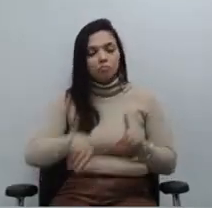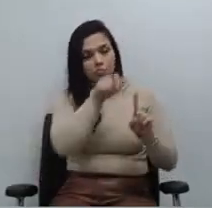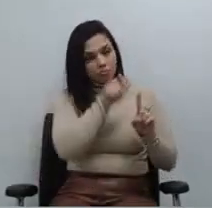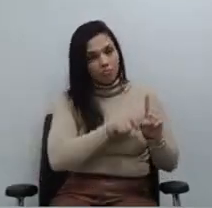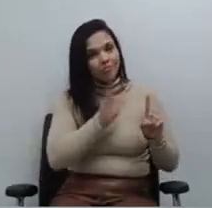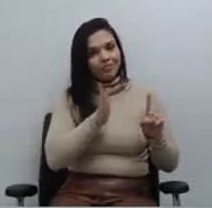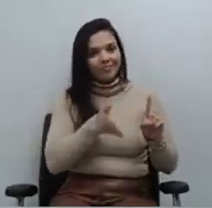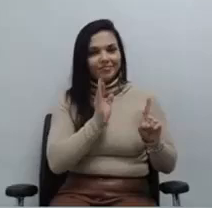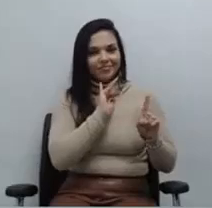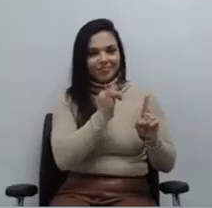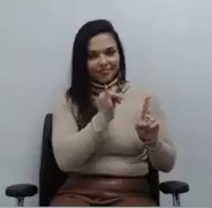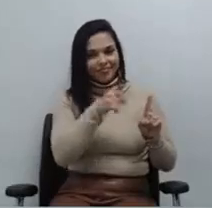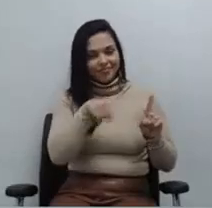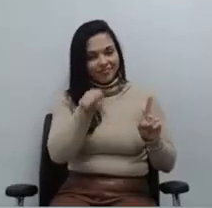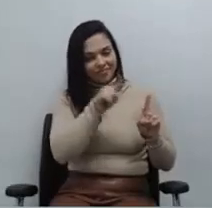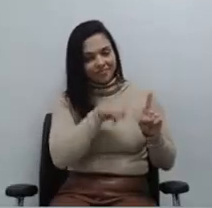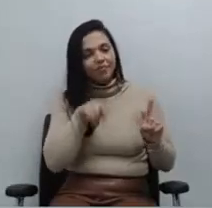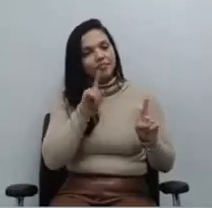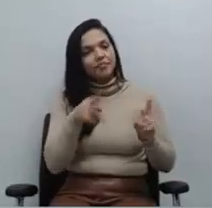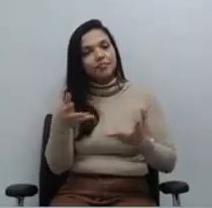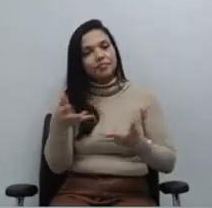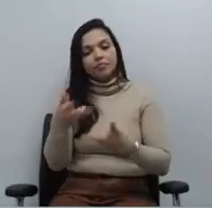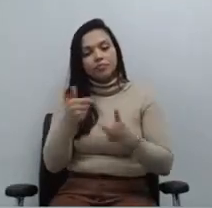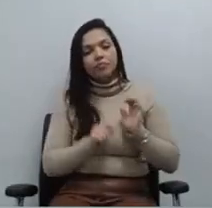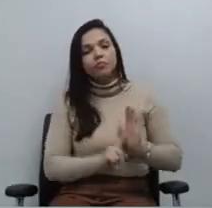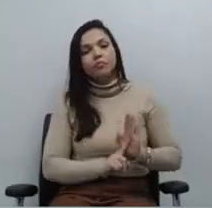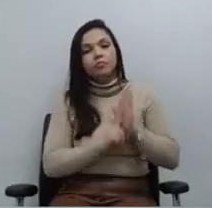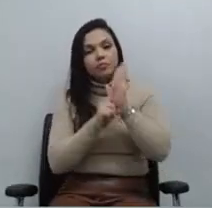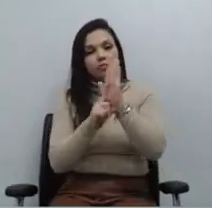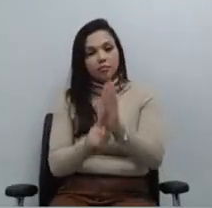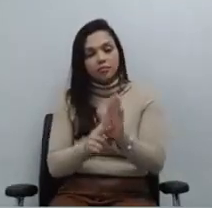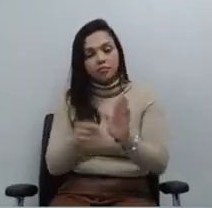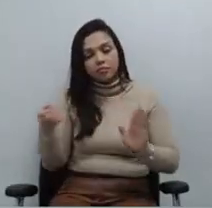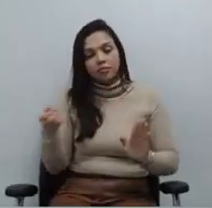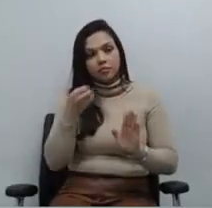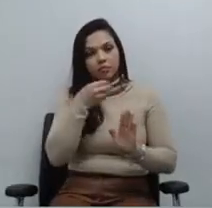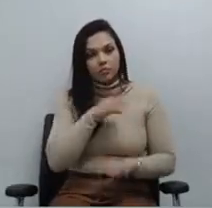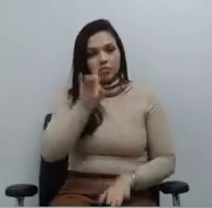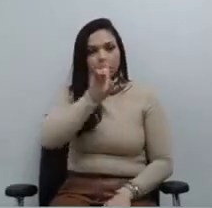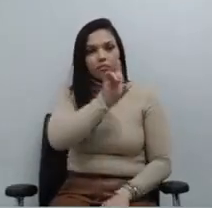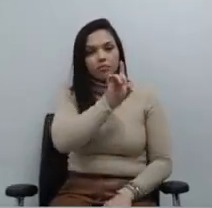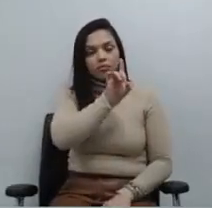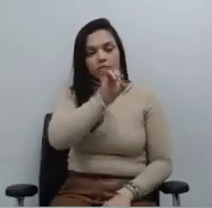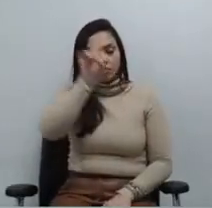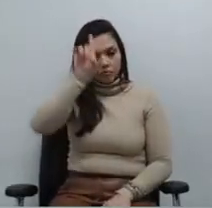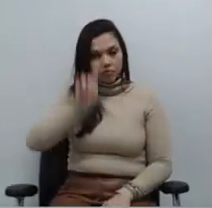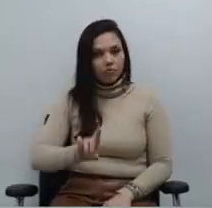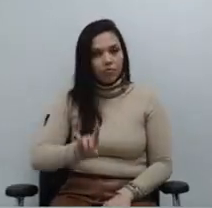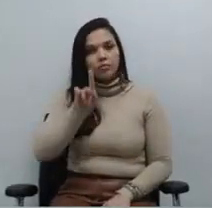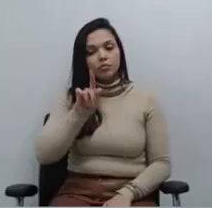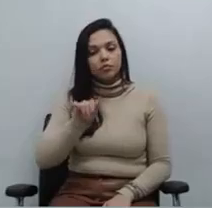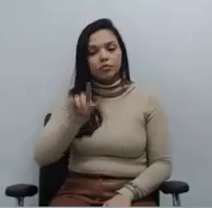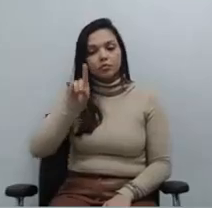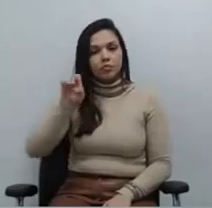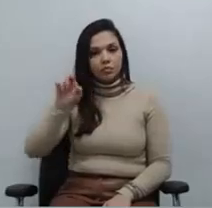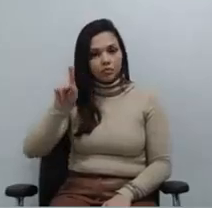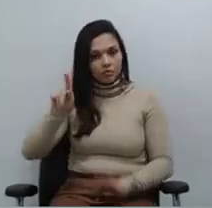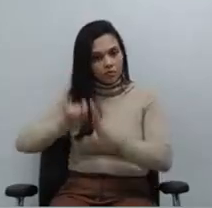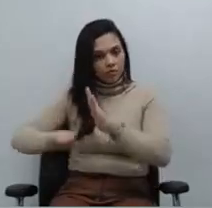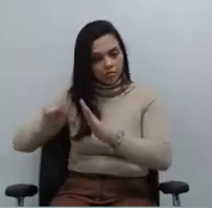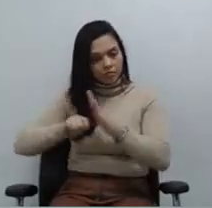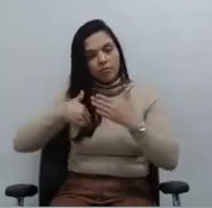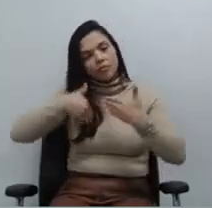colegiado, né, uma conversa de cortesia, de apresentação da nova diretoria da APADEP. Nós agradecemos